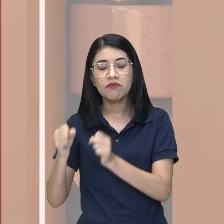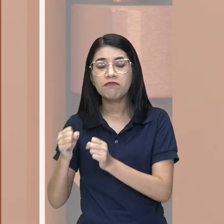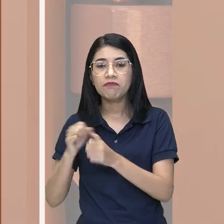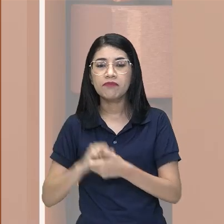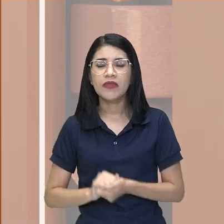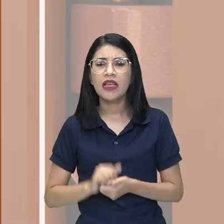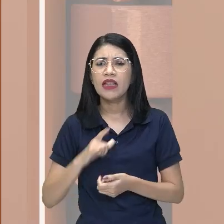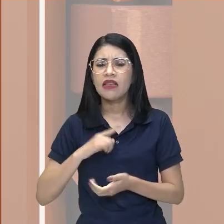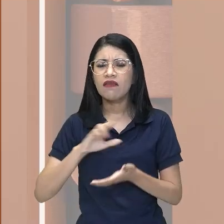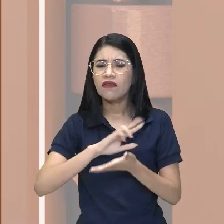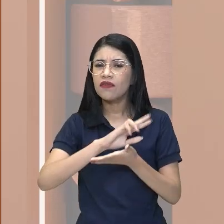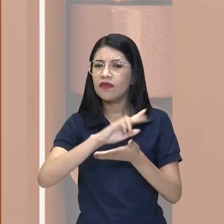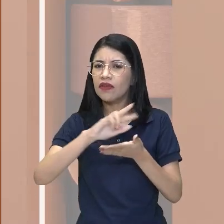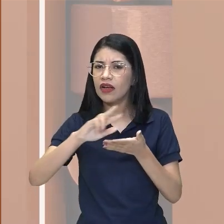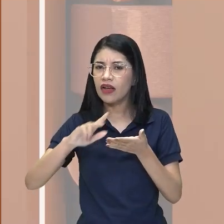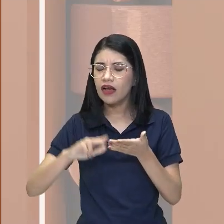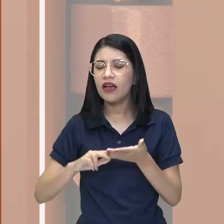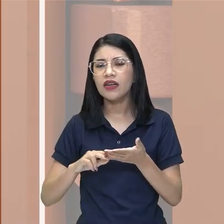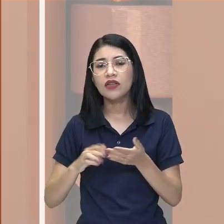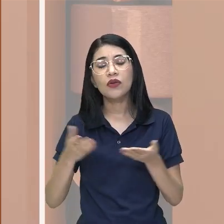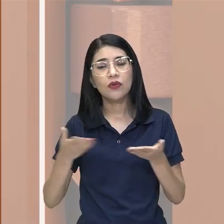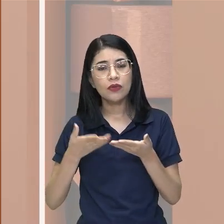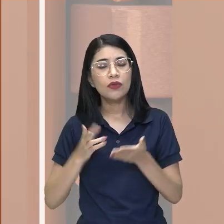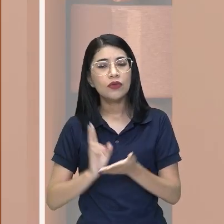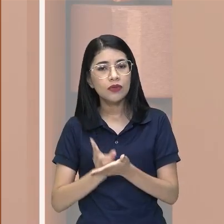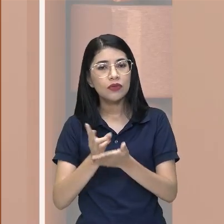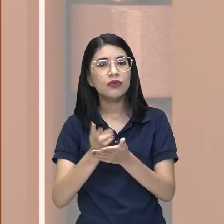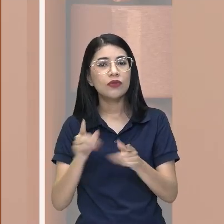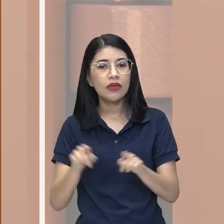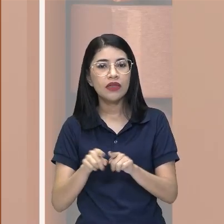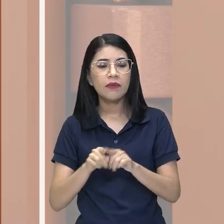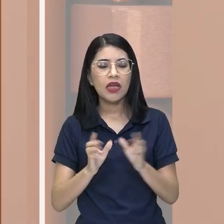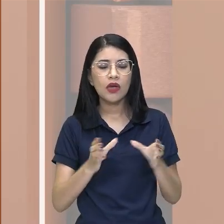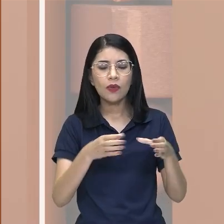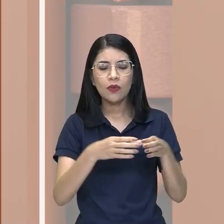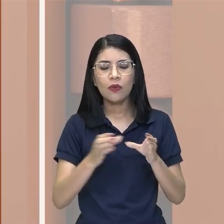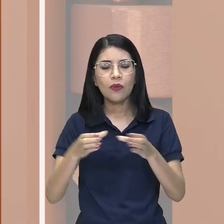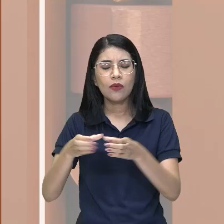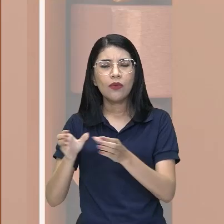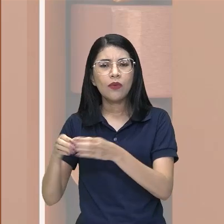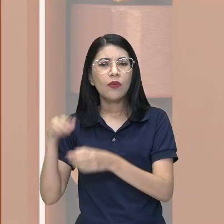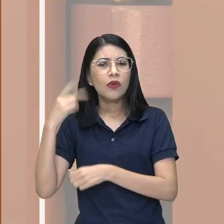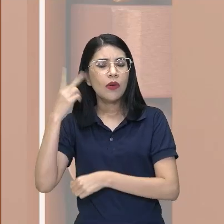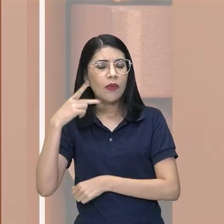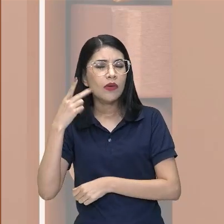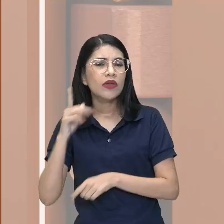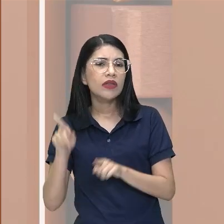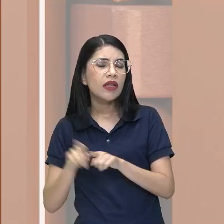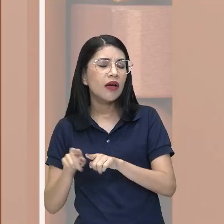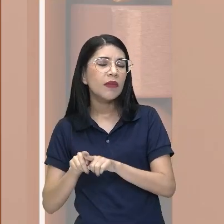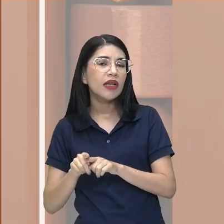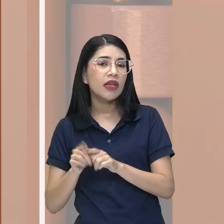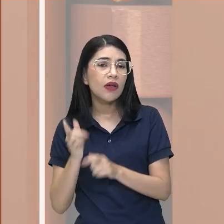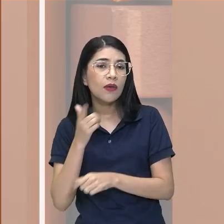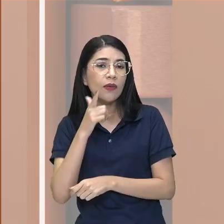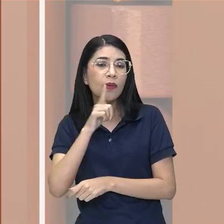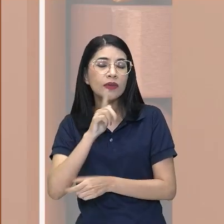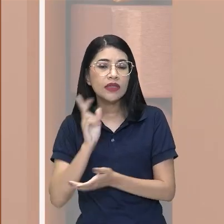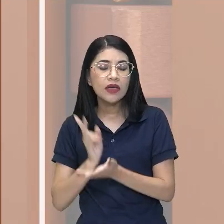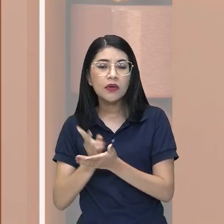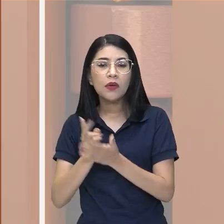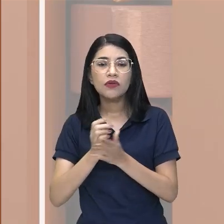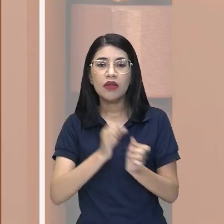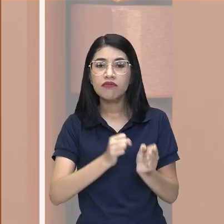várias oligarquias, inclusive nos dias de hoje a gente vê que grupos políticos, de alguma forma, acabam se mantendo